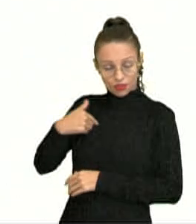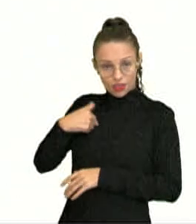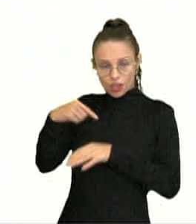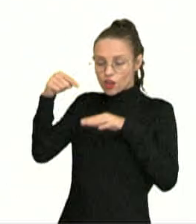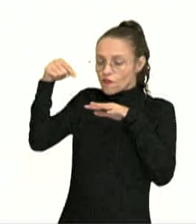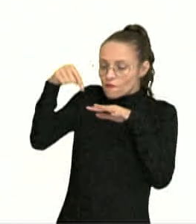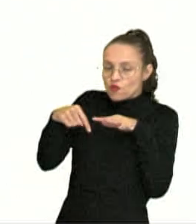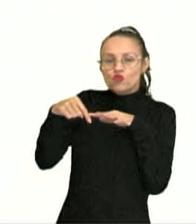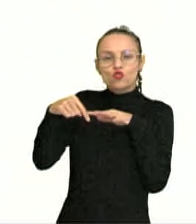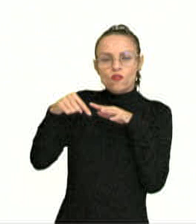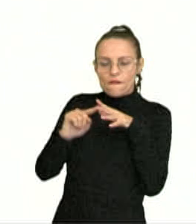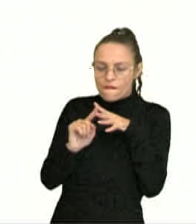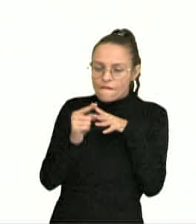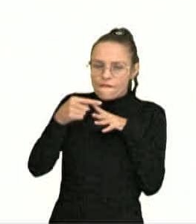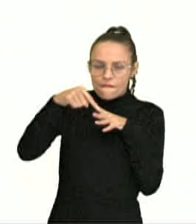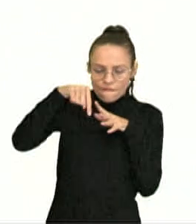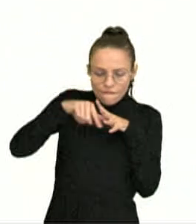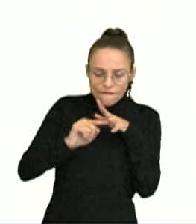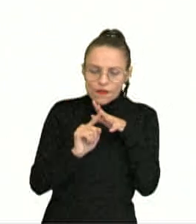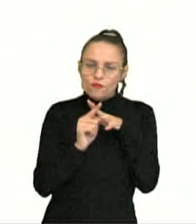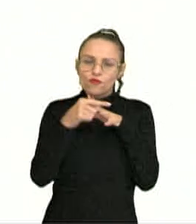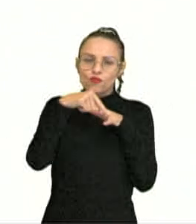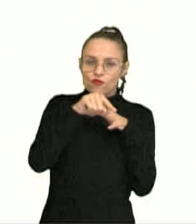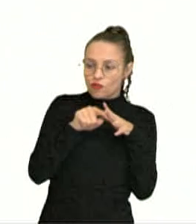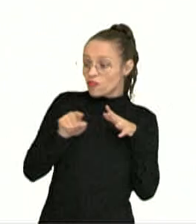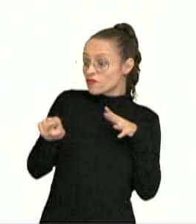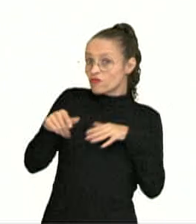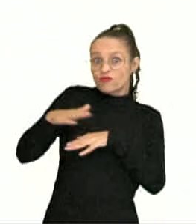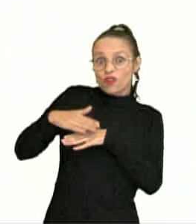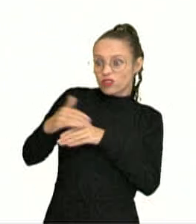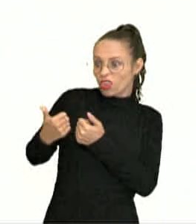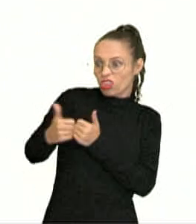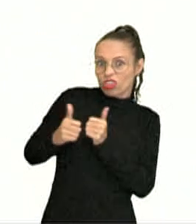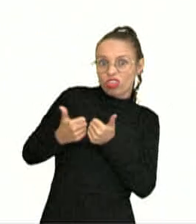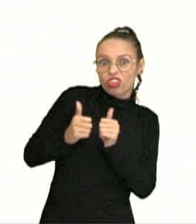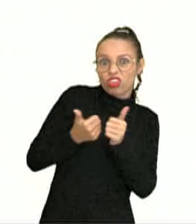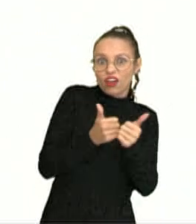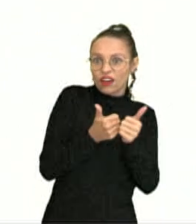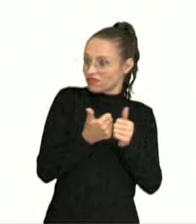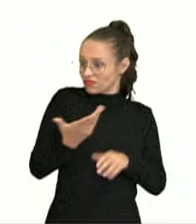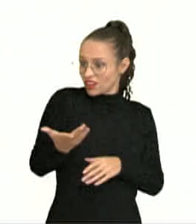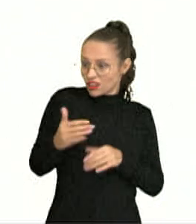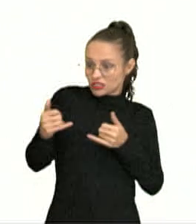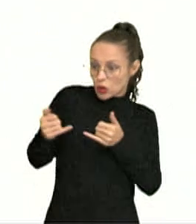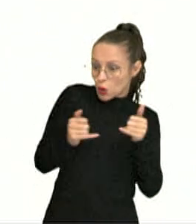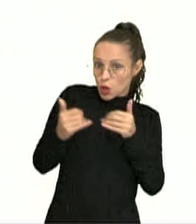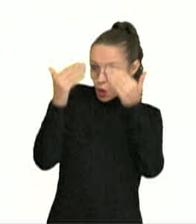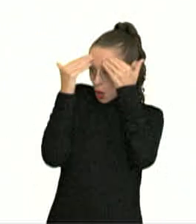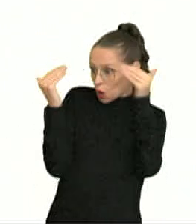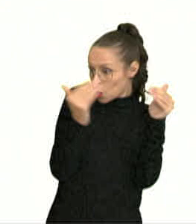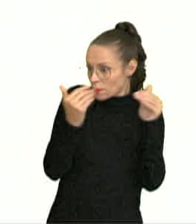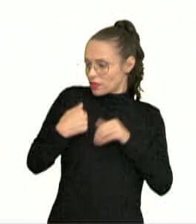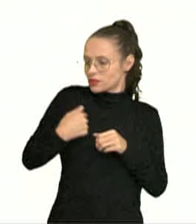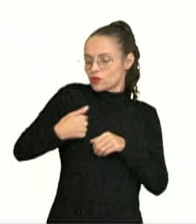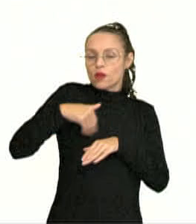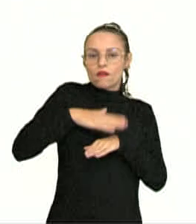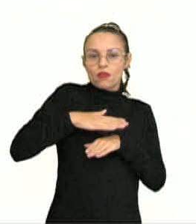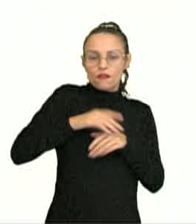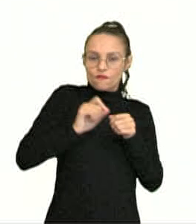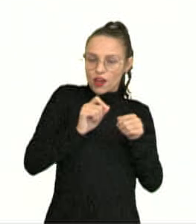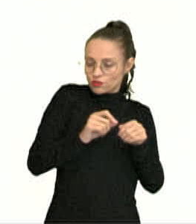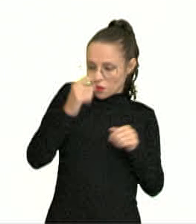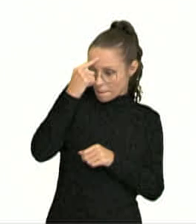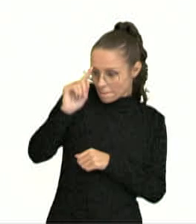furo o pano, vou adiante, puxando por você, que vem atrás, obedecendo ao que eu faço e